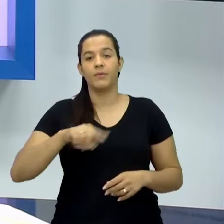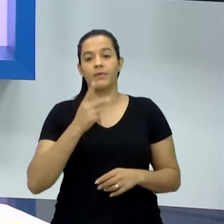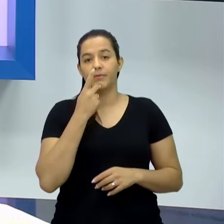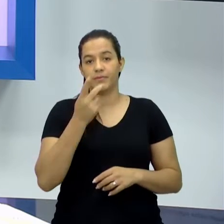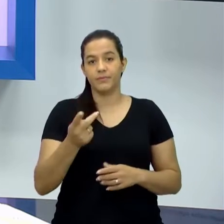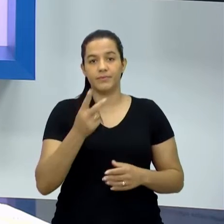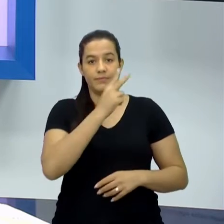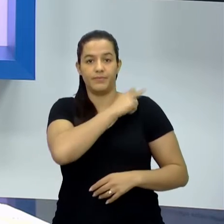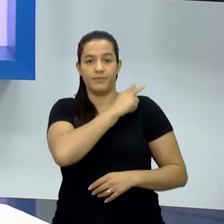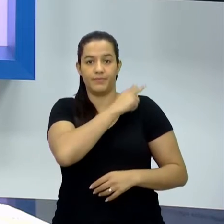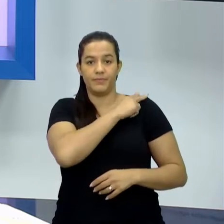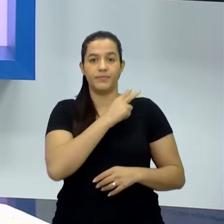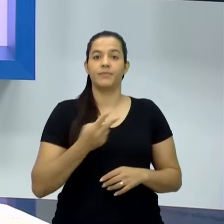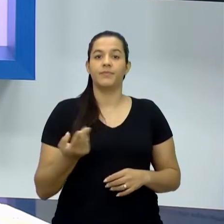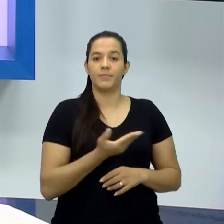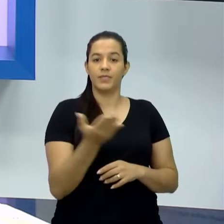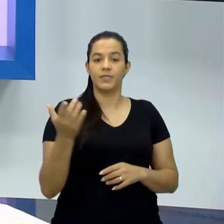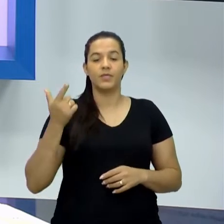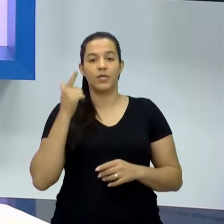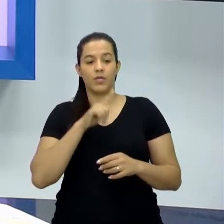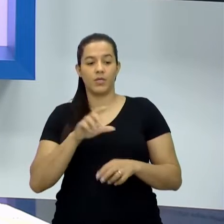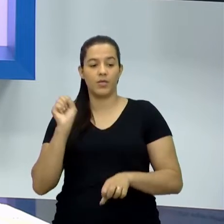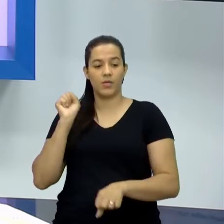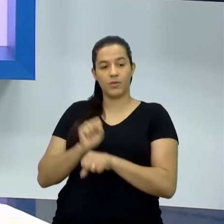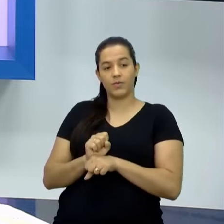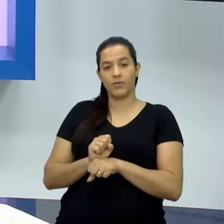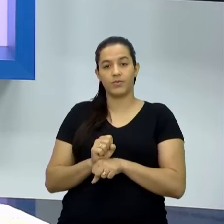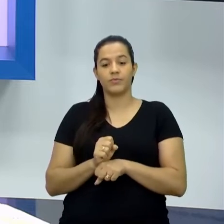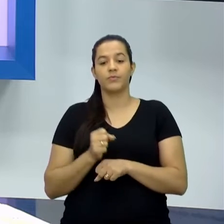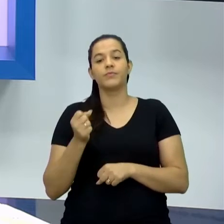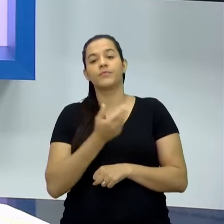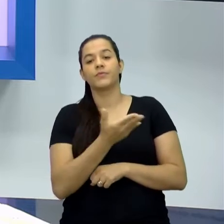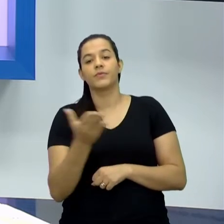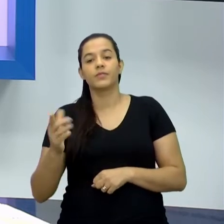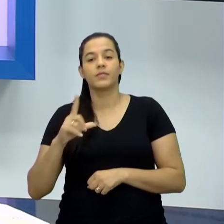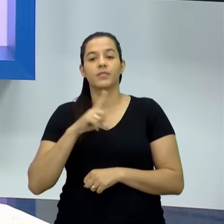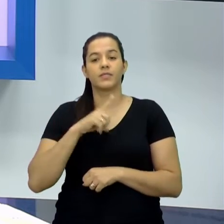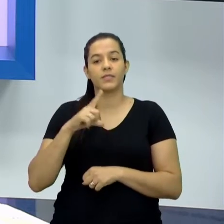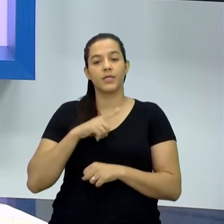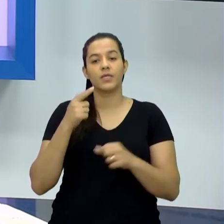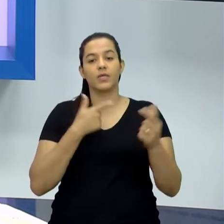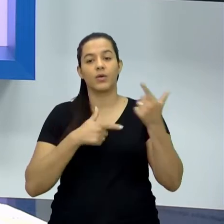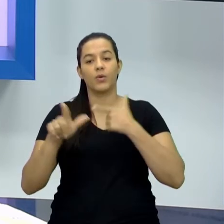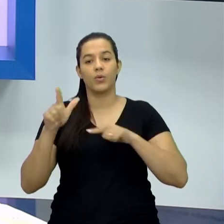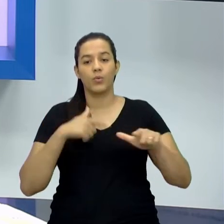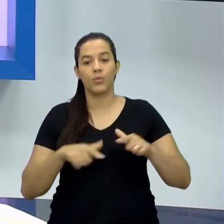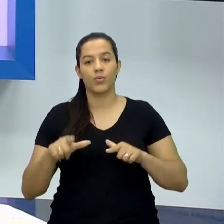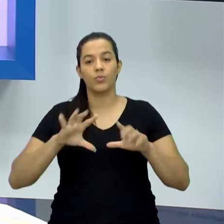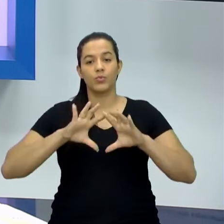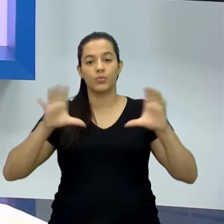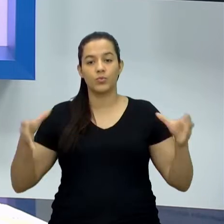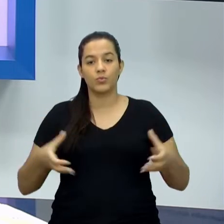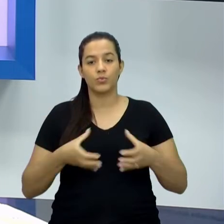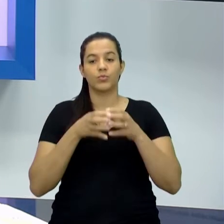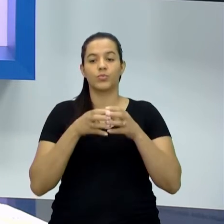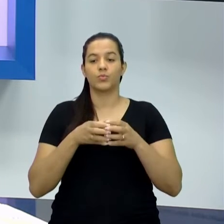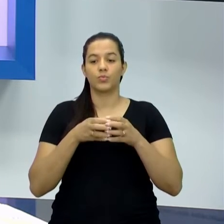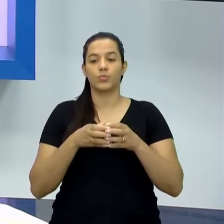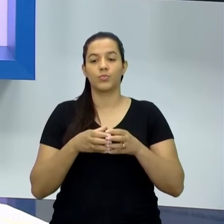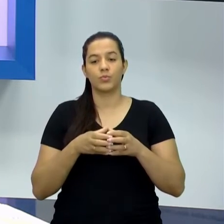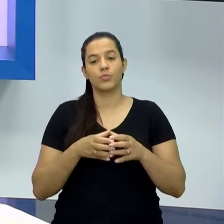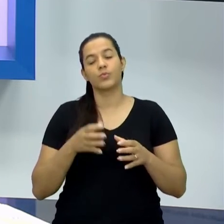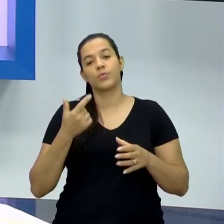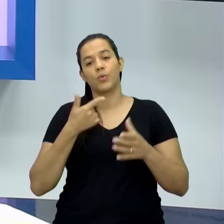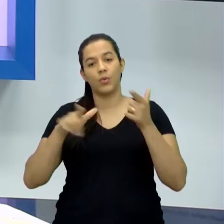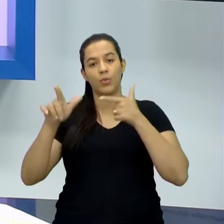da 2ª série, mas isso não impede que vocês levem essa conotação toda para